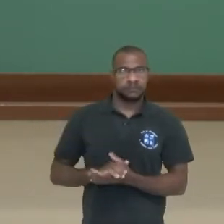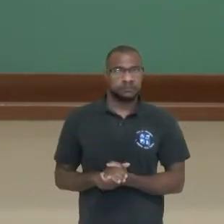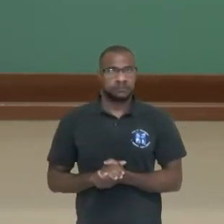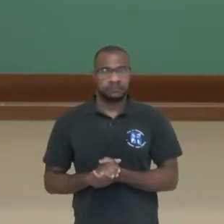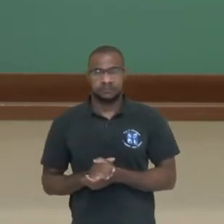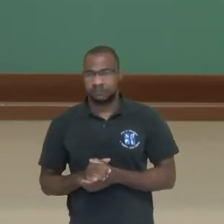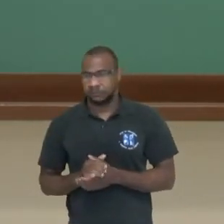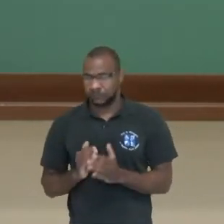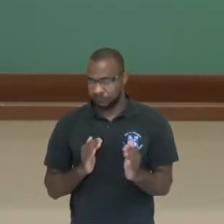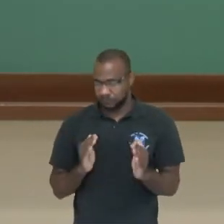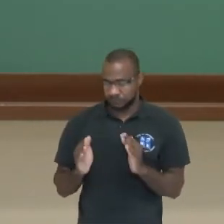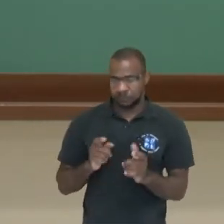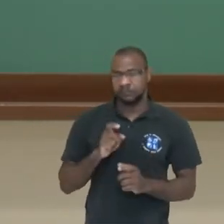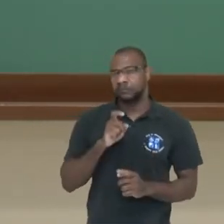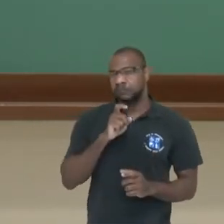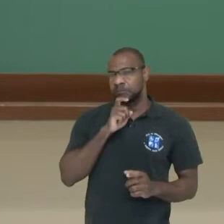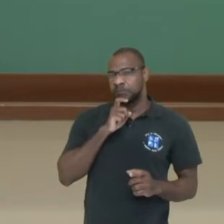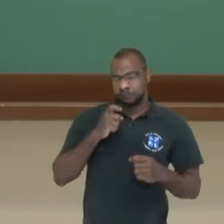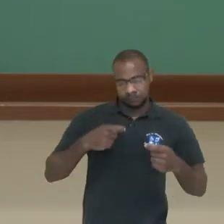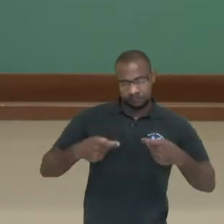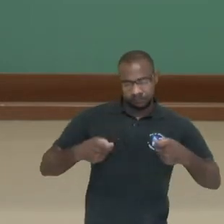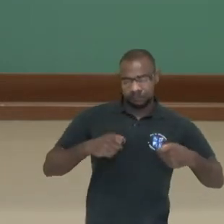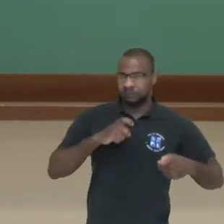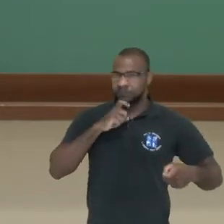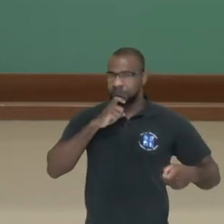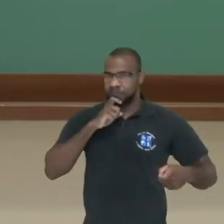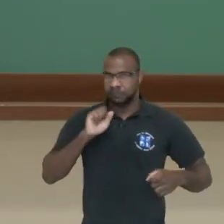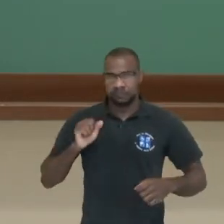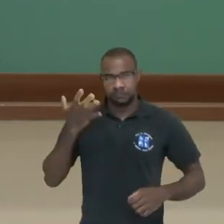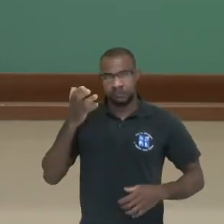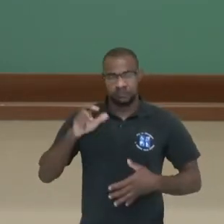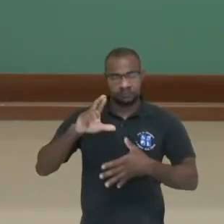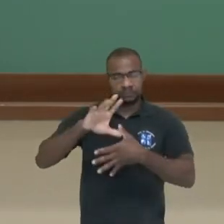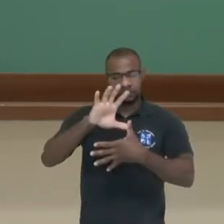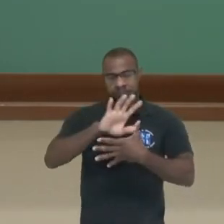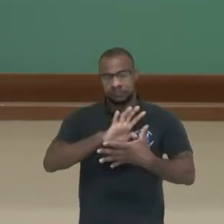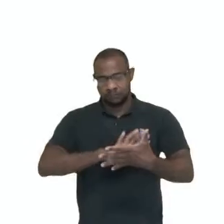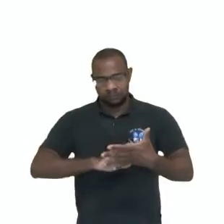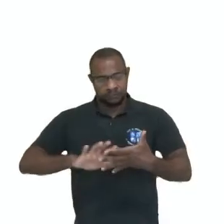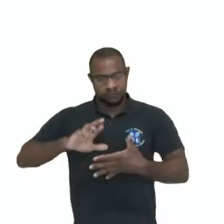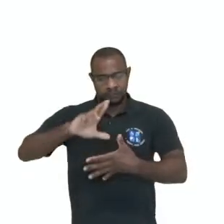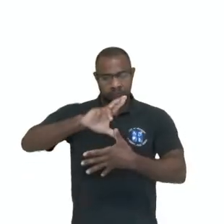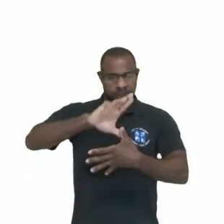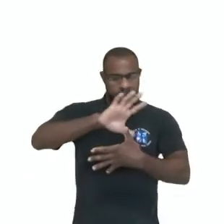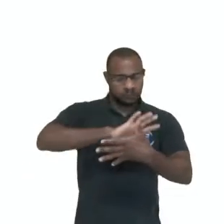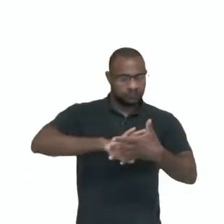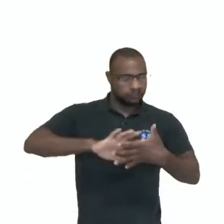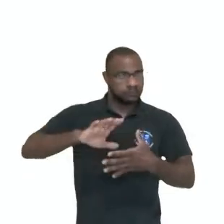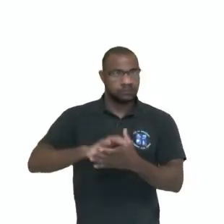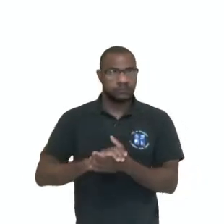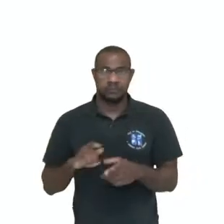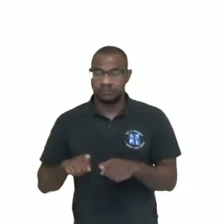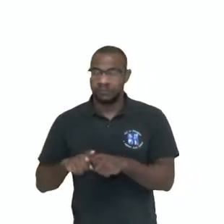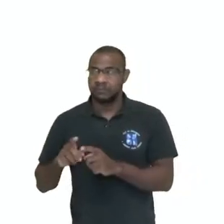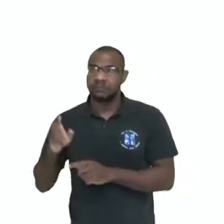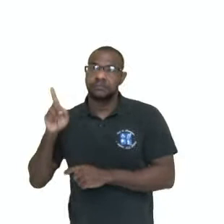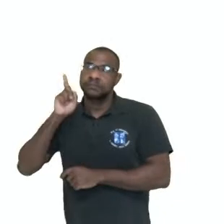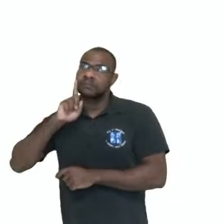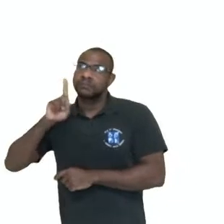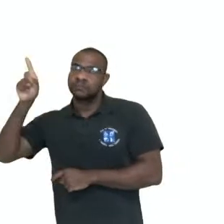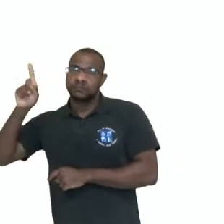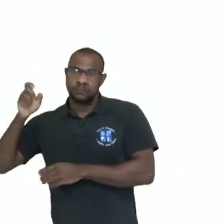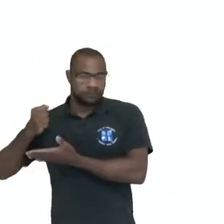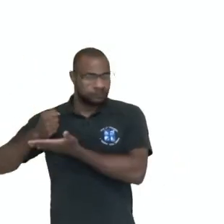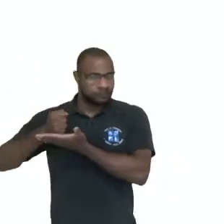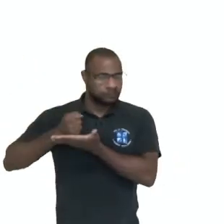regimes militares ocorreram em toda a América Latina, amplamente apoiados pelos Estados Unidos. Justamente que